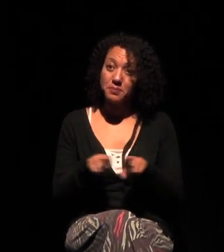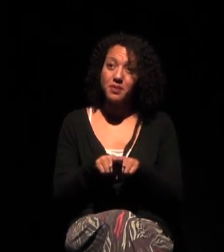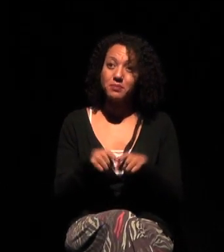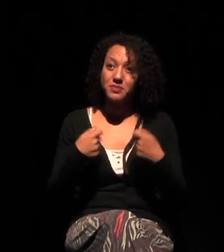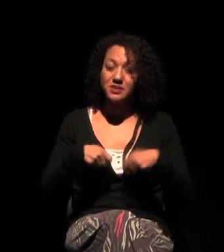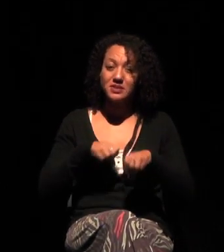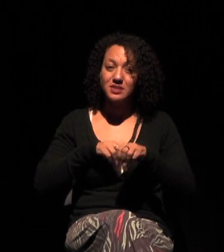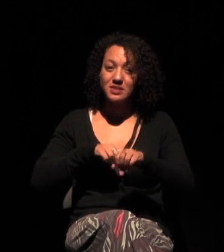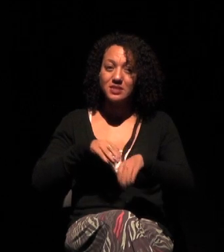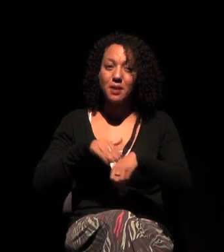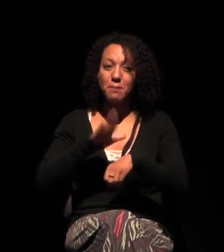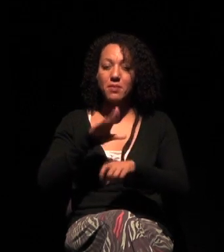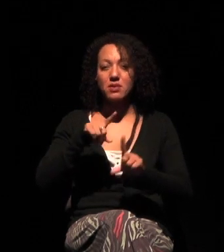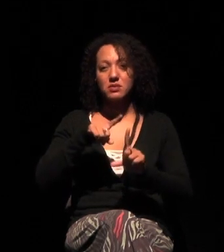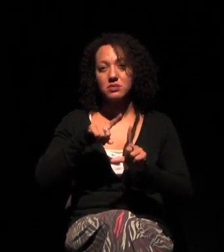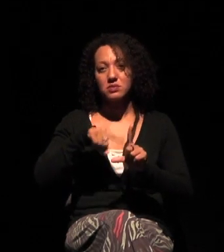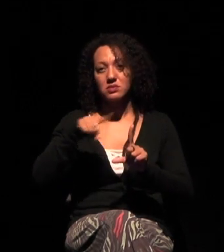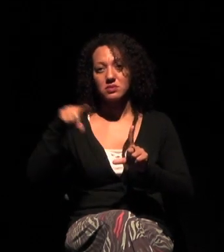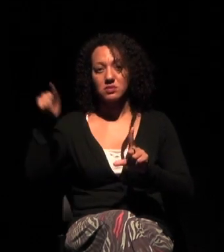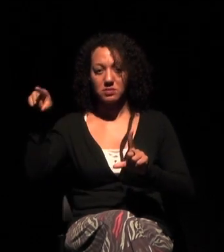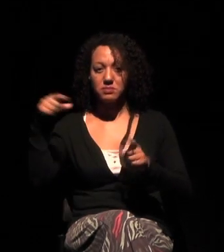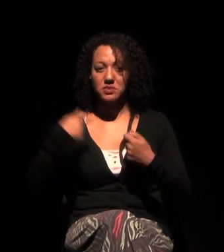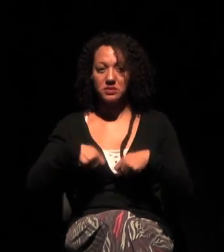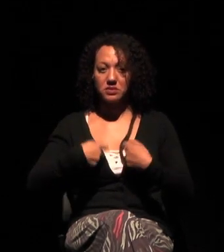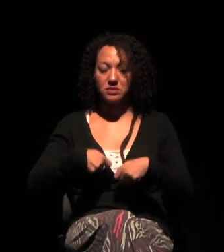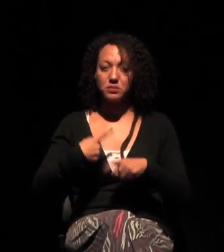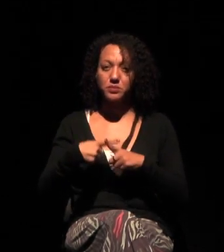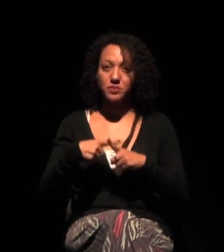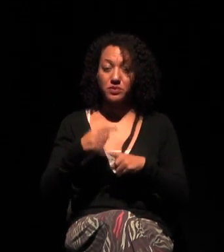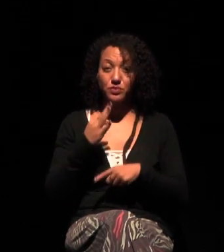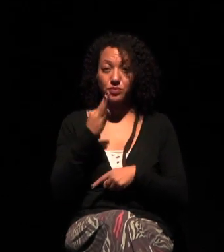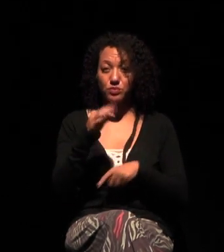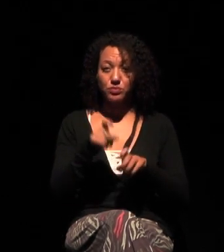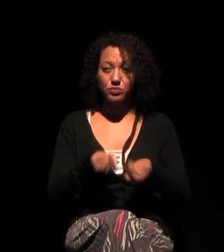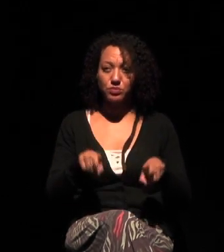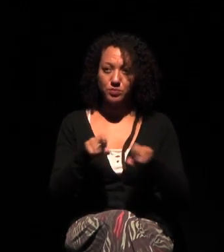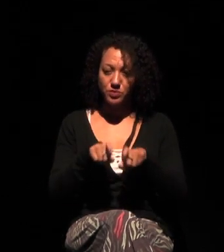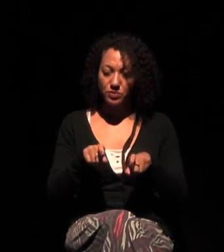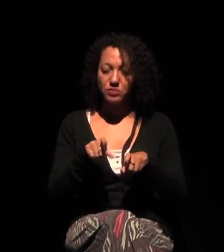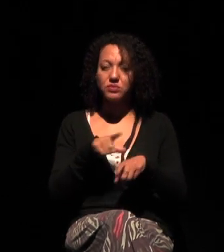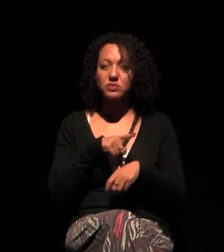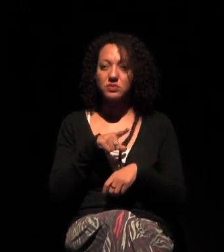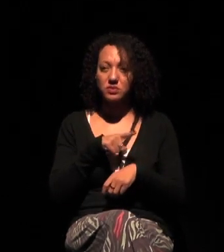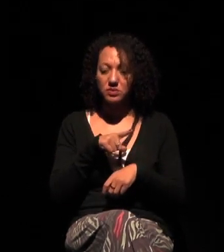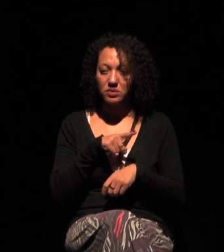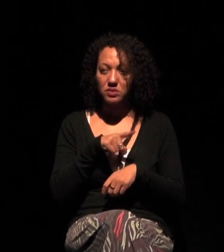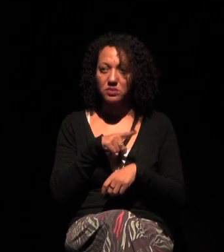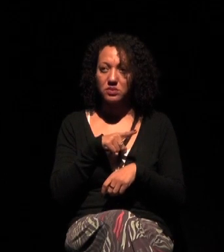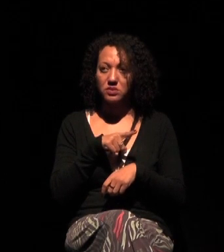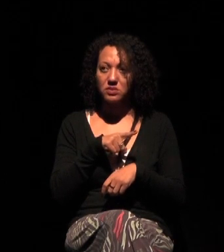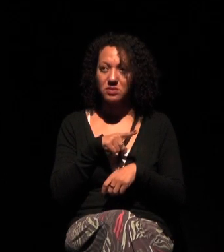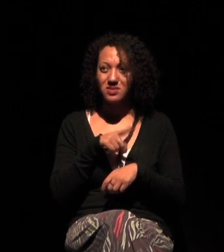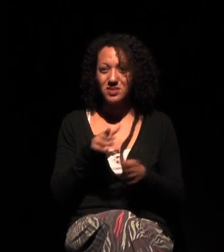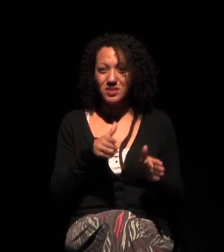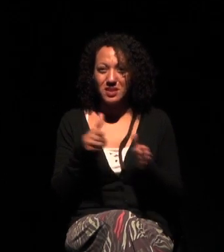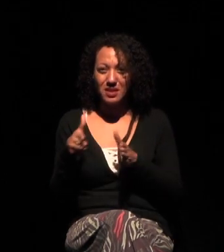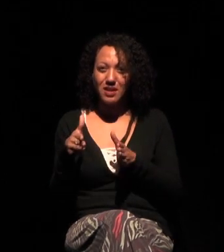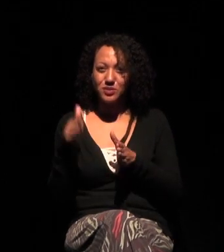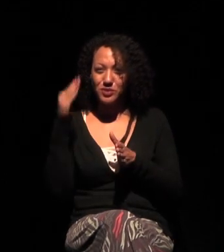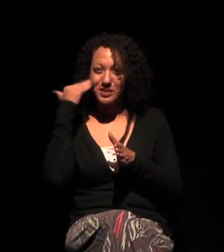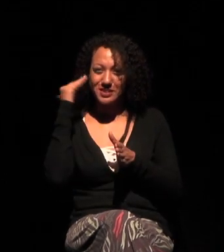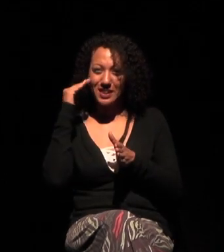ensinar um pouco mais estatística eu acho que o futuro computacional é o futuro que tem mais esse lado de